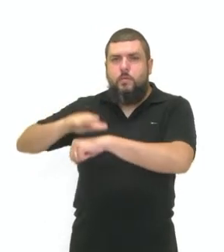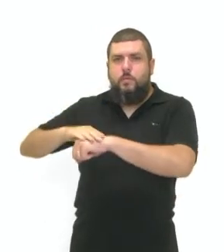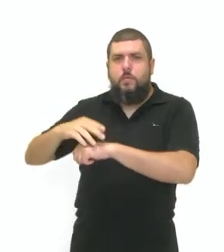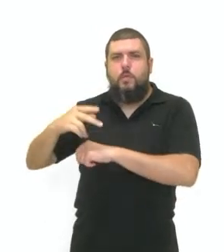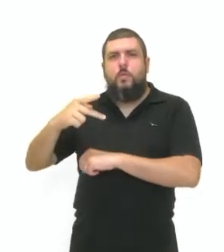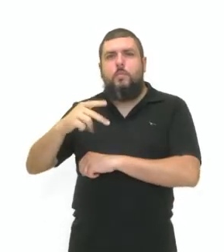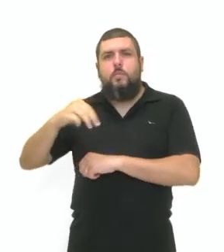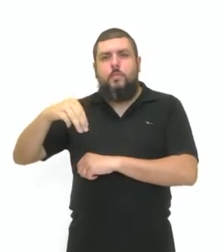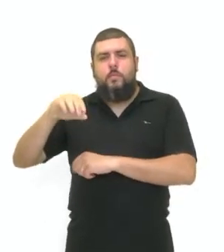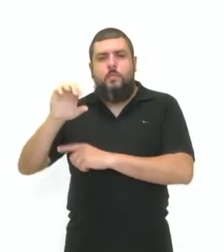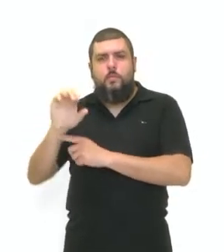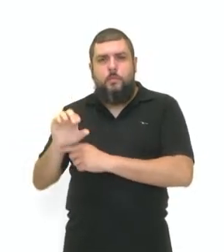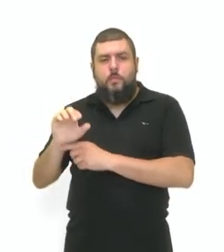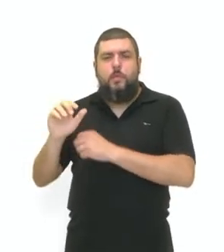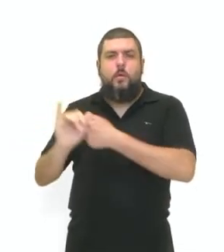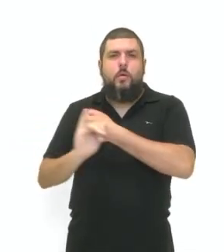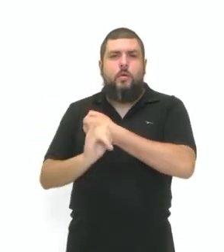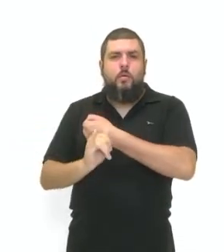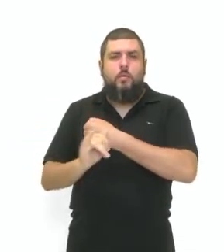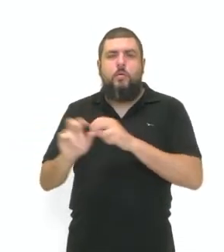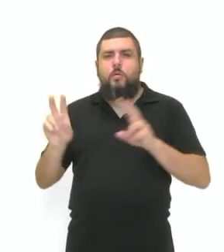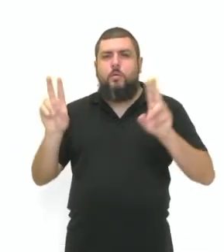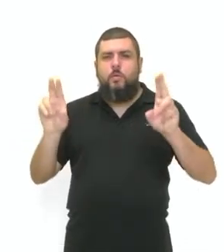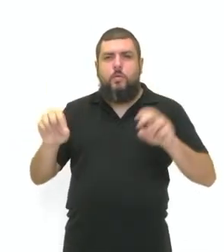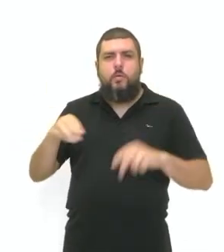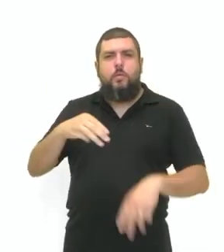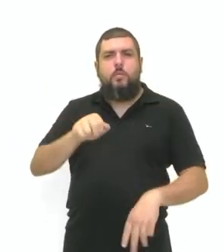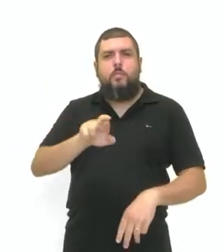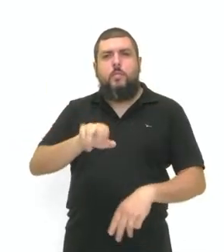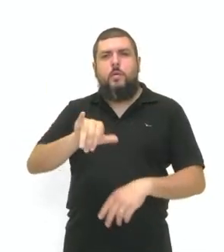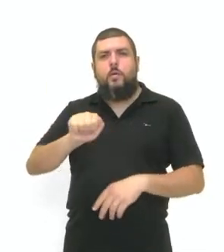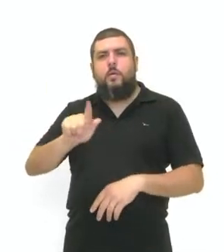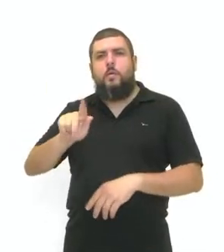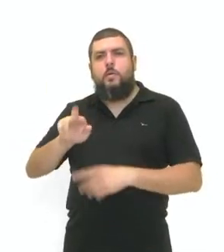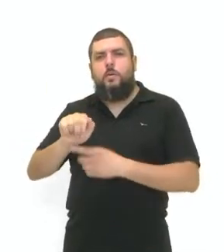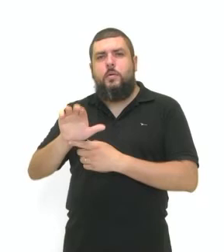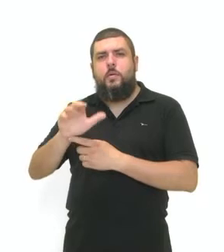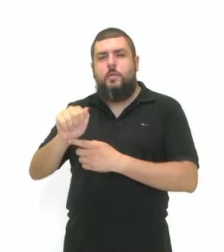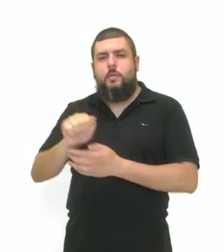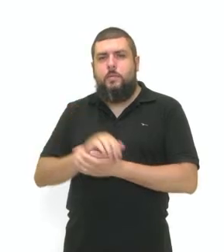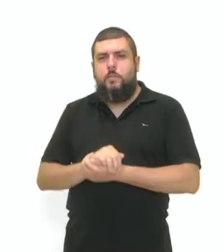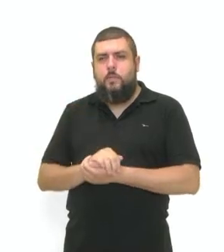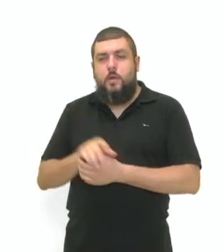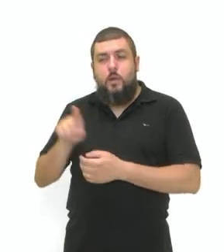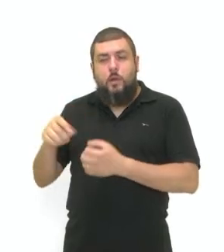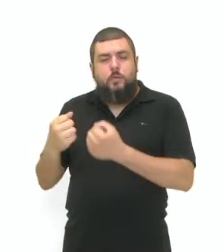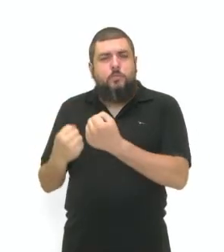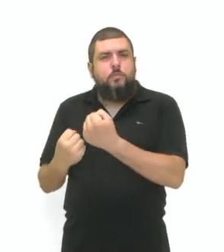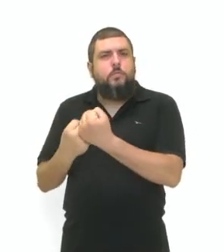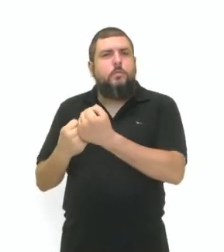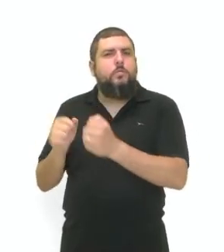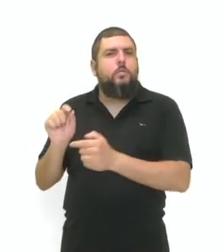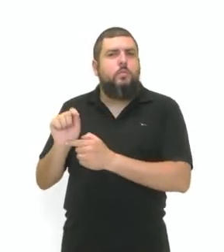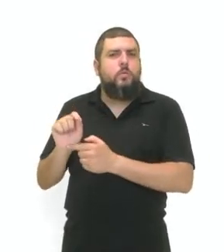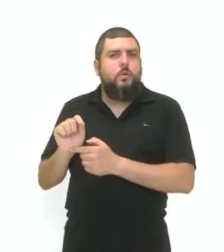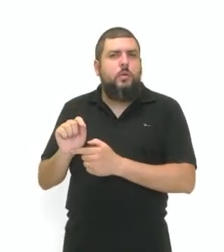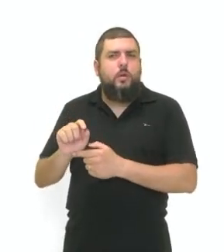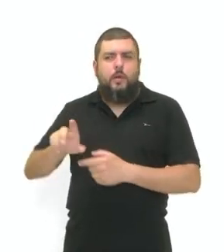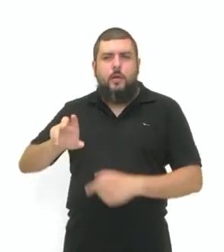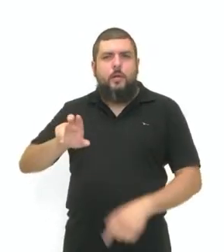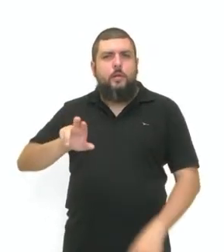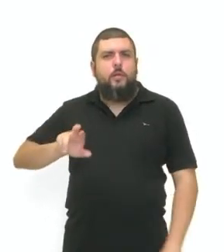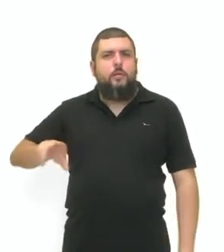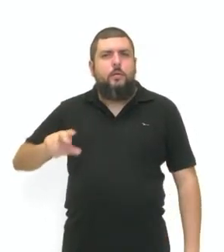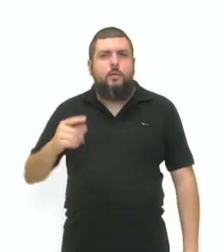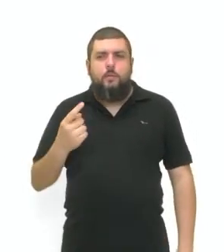Graça. E injetarmos a ideia, ó, o que ele defende? Que ali não está de uma solidão benigna, ou